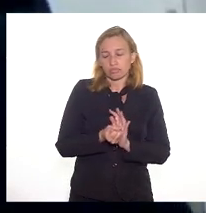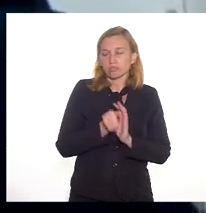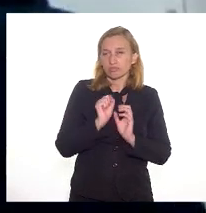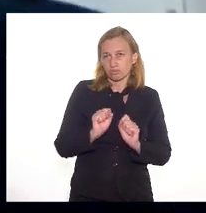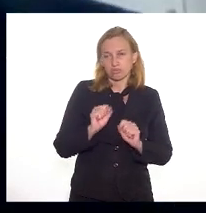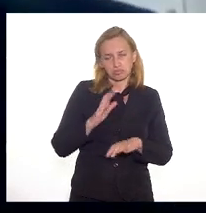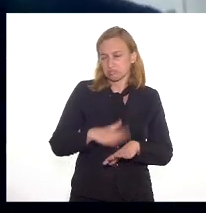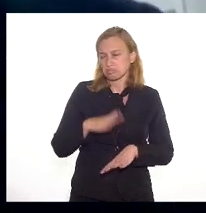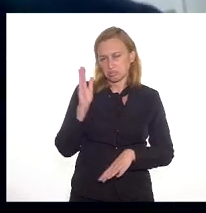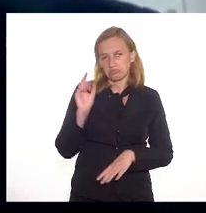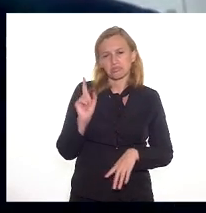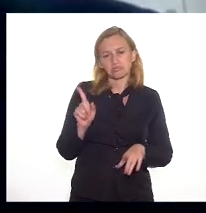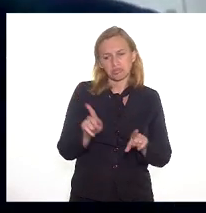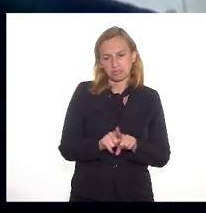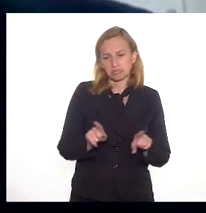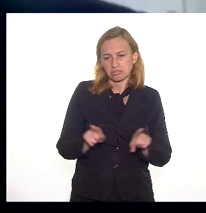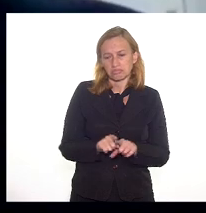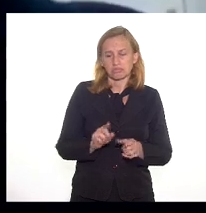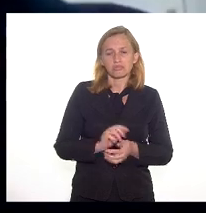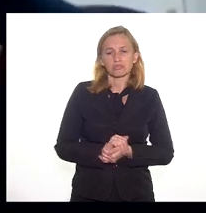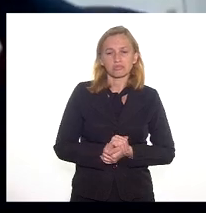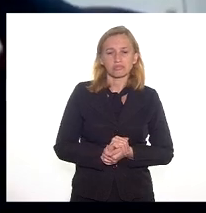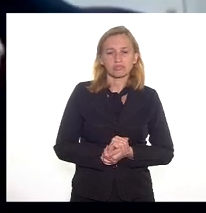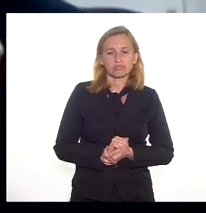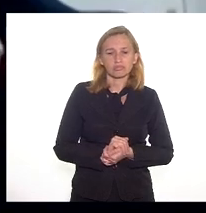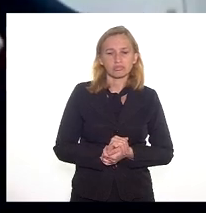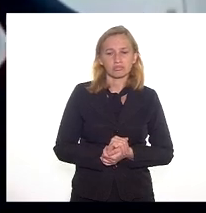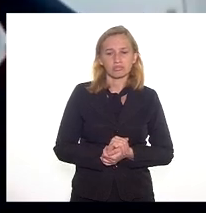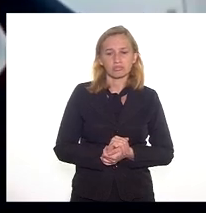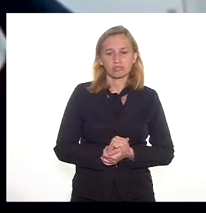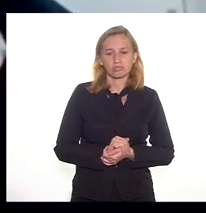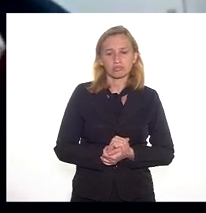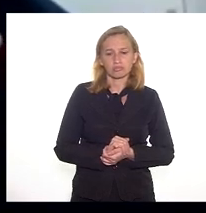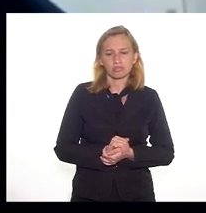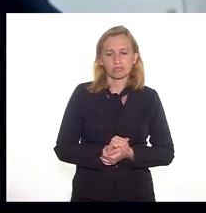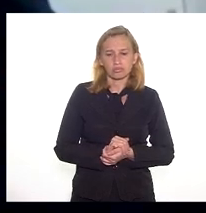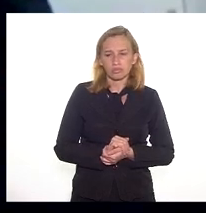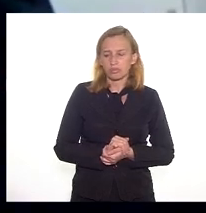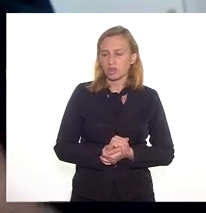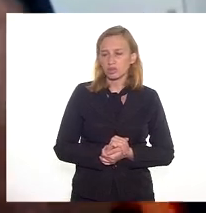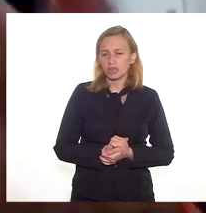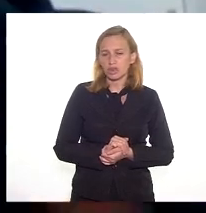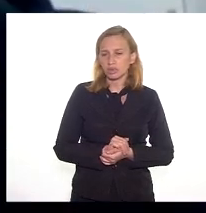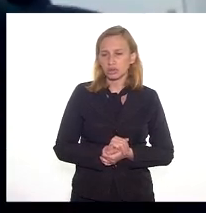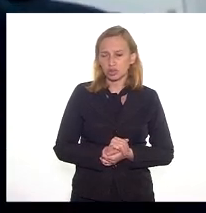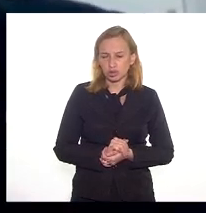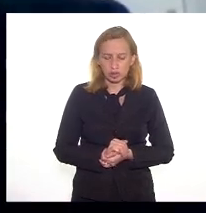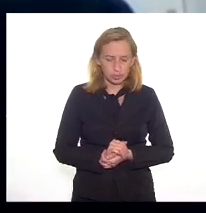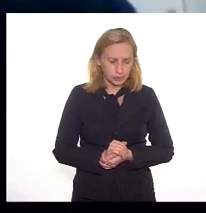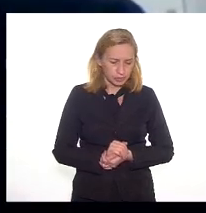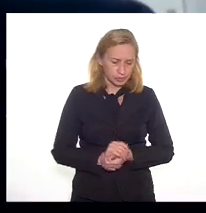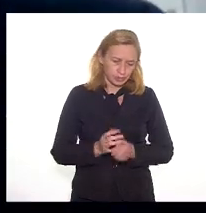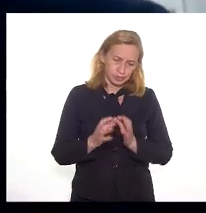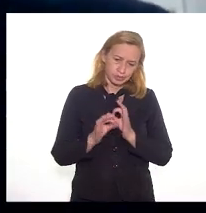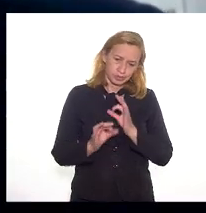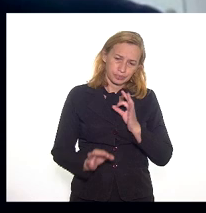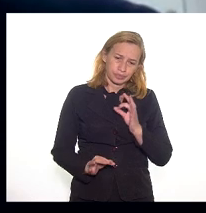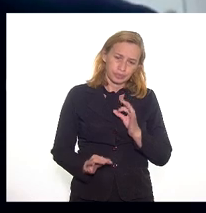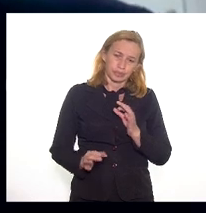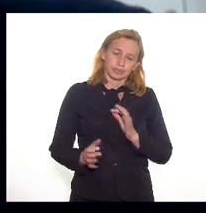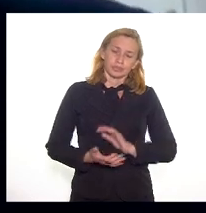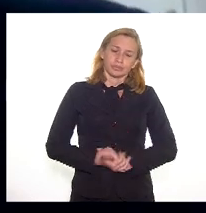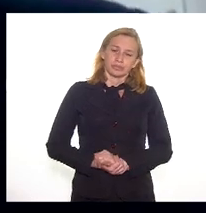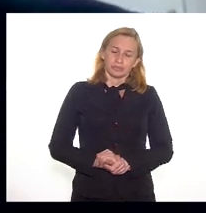até mais, às vezes, pode ser, uma previsibilidade, uma bola de cristal muito longa para a gente estar